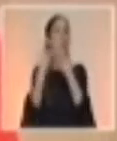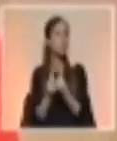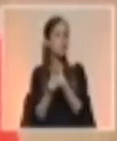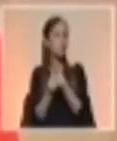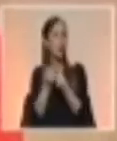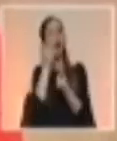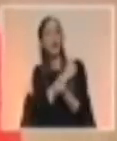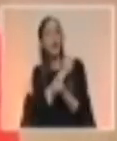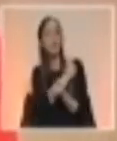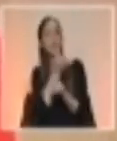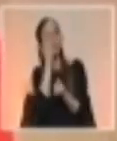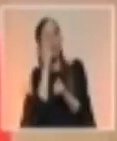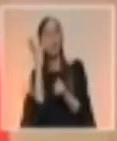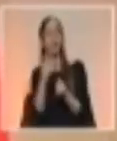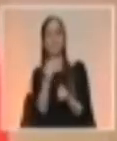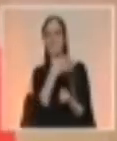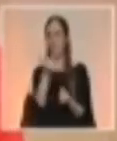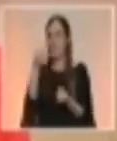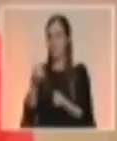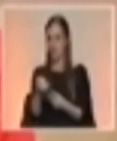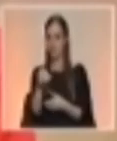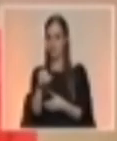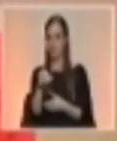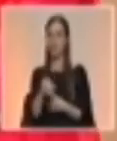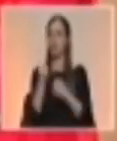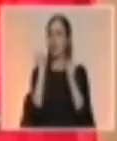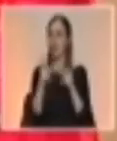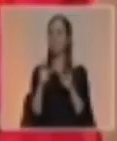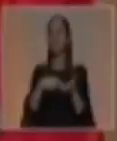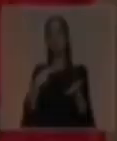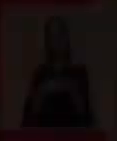quantos? Temos casa para 120. 120, muito bem. Então vamos esperar pelas inscrições. Muito obrigada. Muito obrigada.